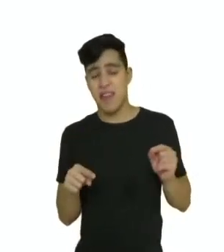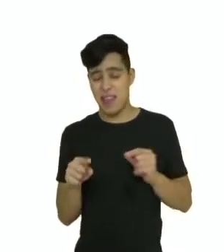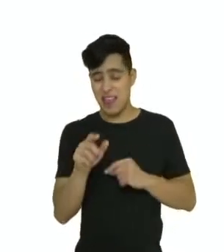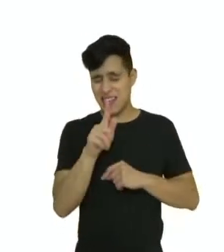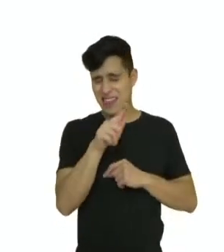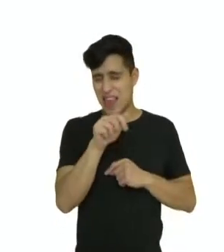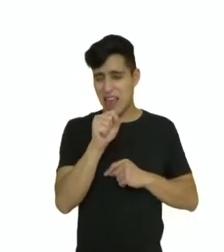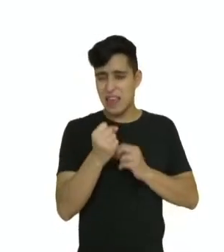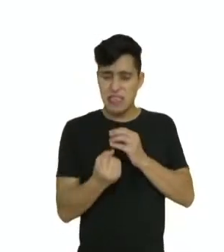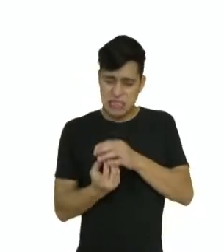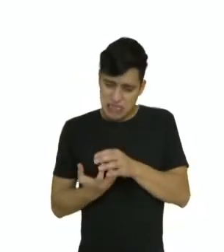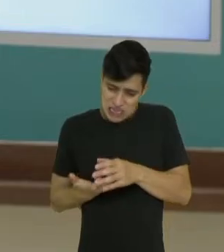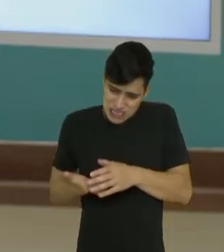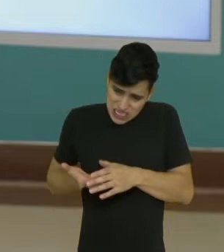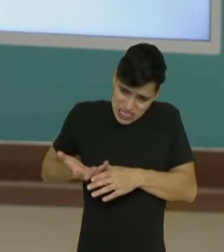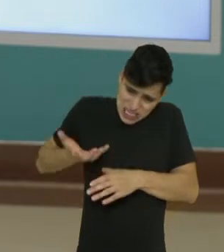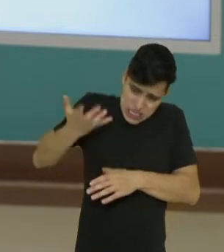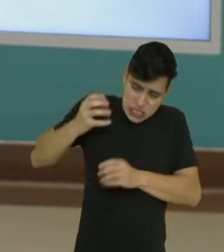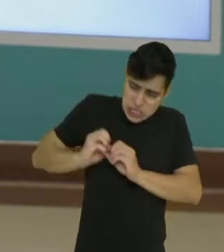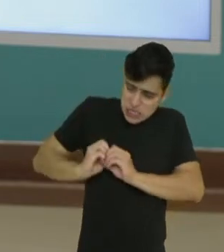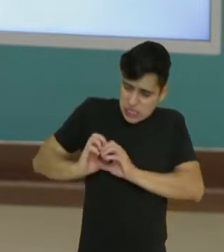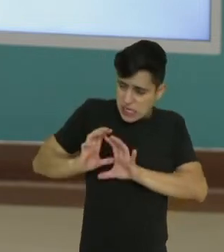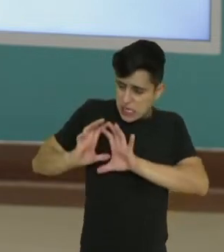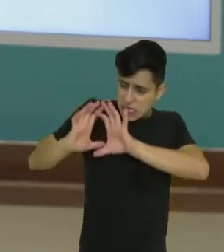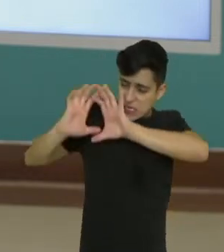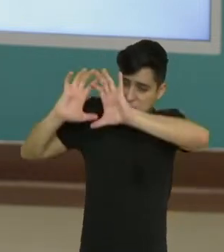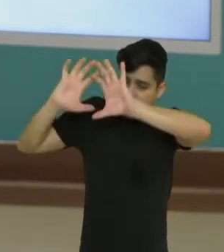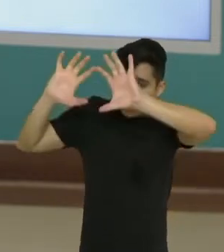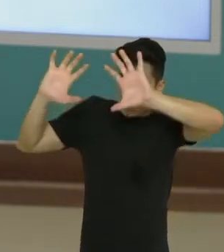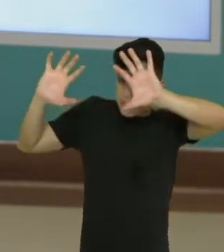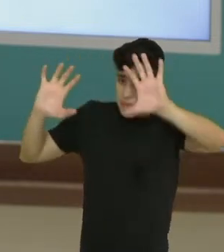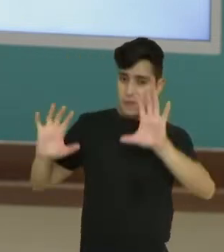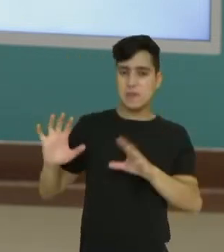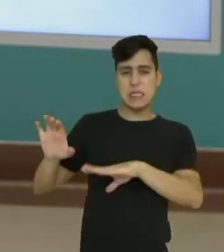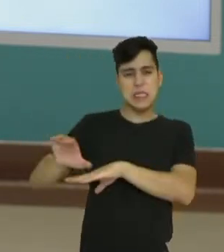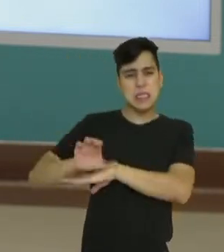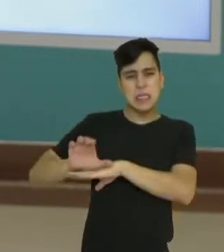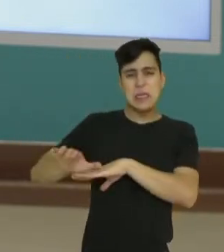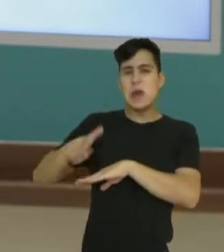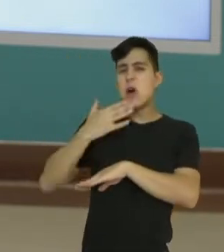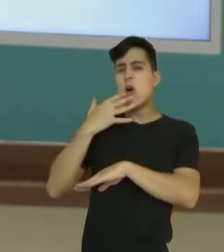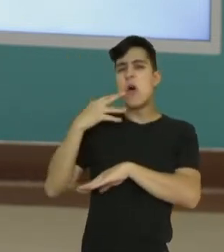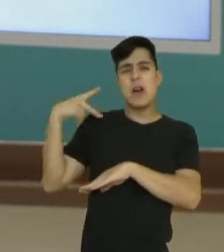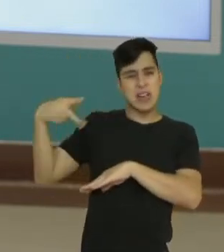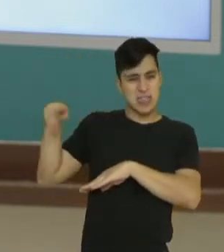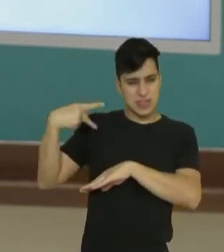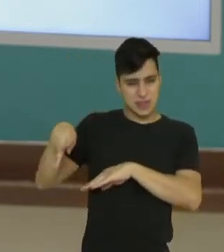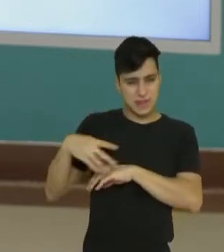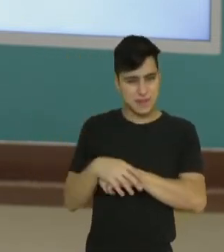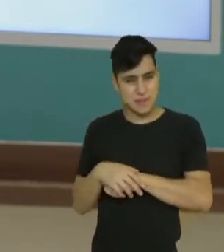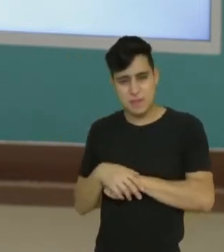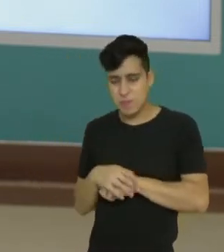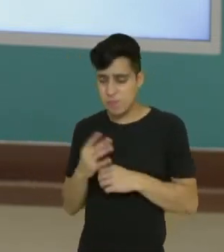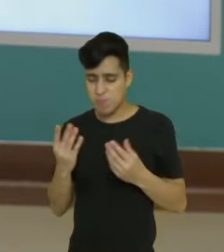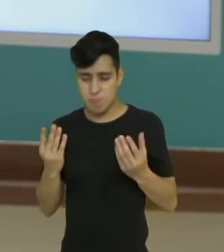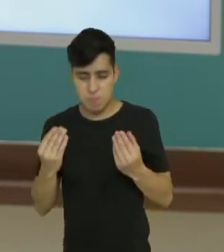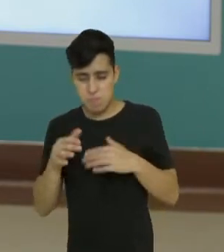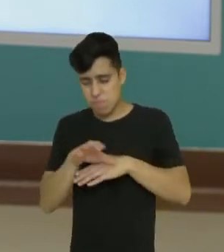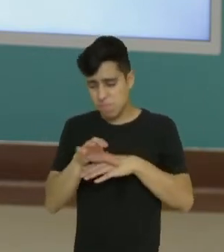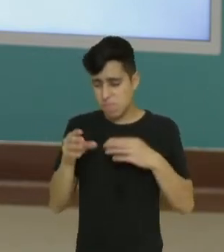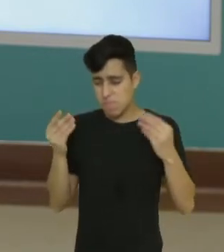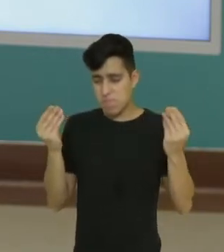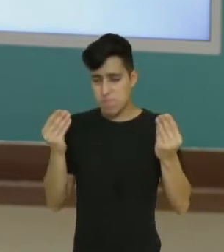bastante gases. A gente percebe até pela coloração dessa nuvem de fumaça, com muita fuligem, por